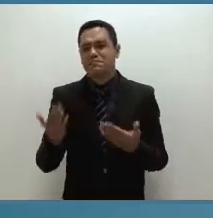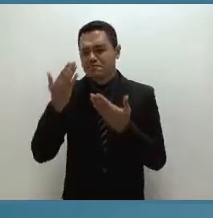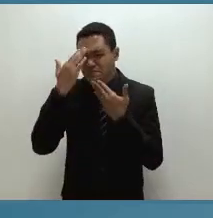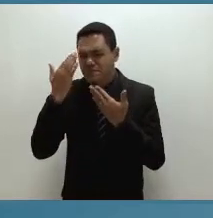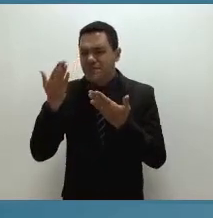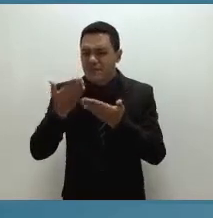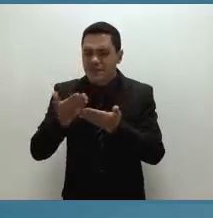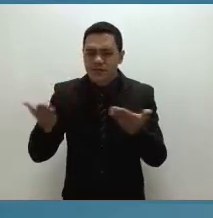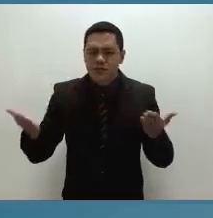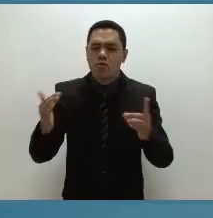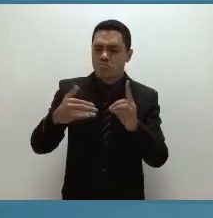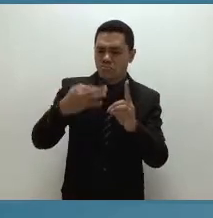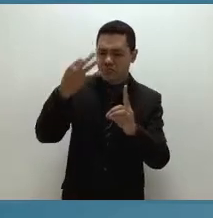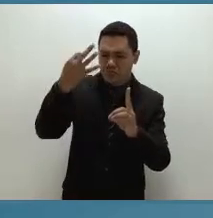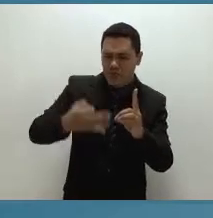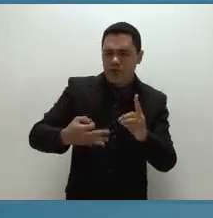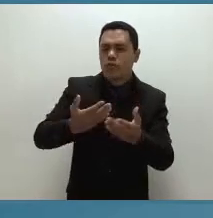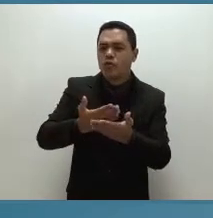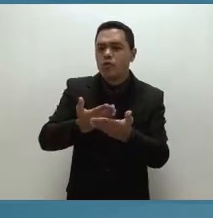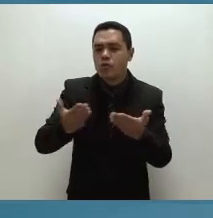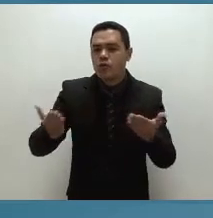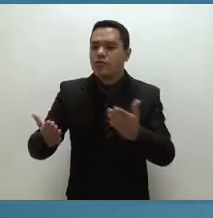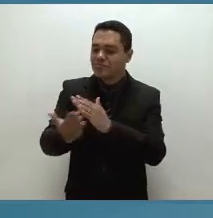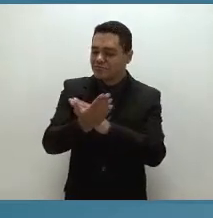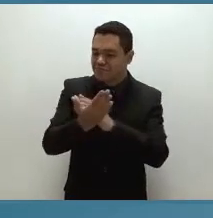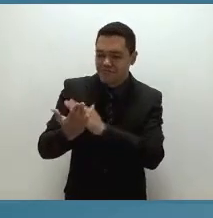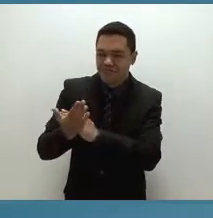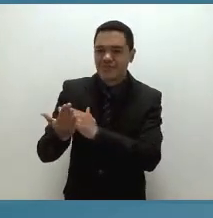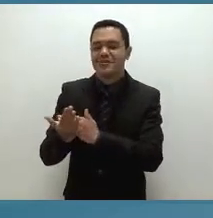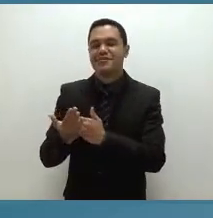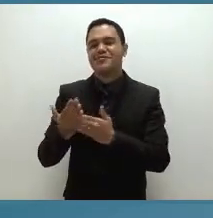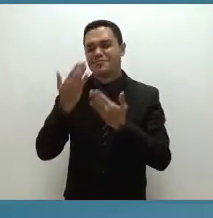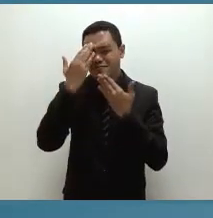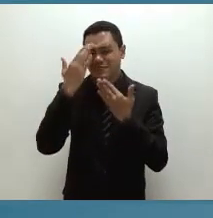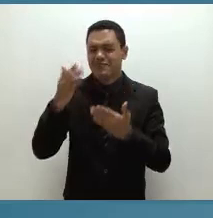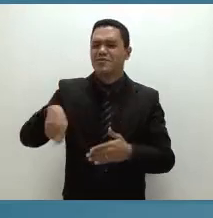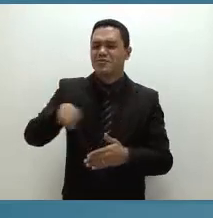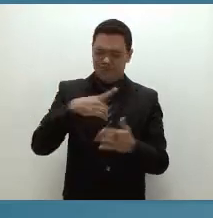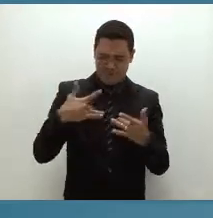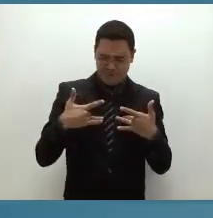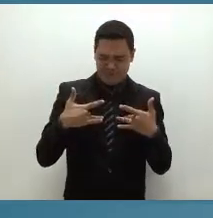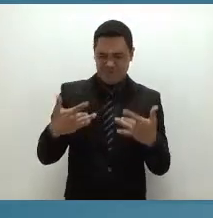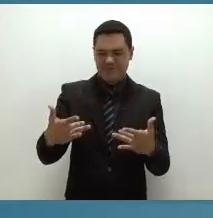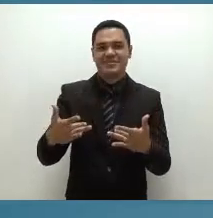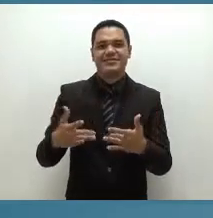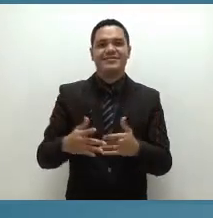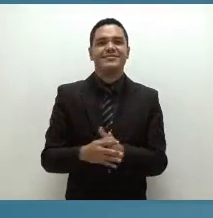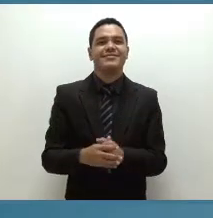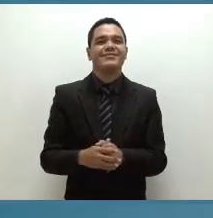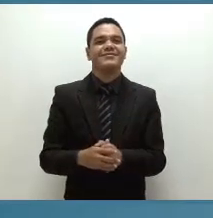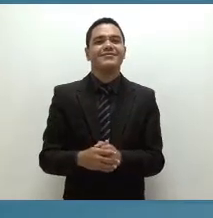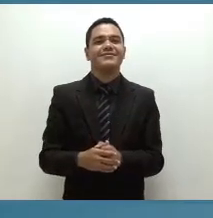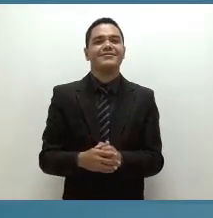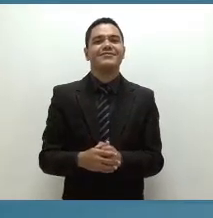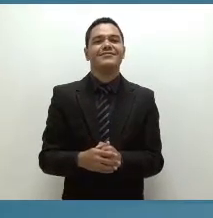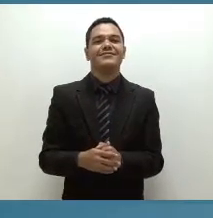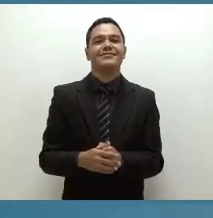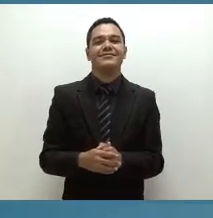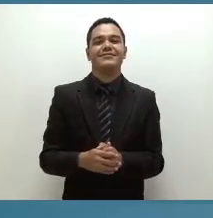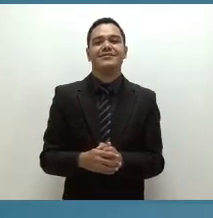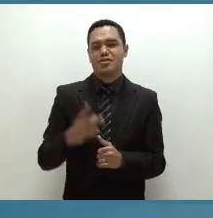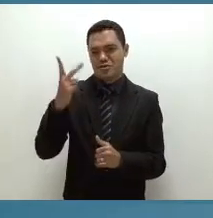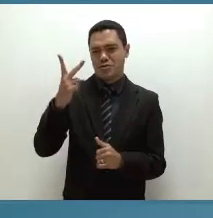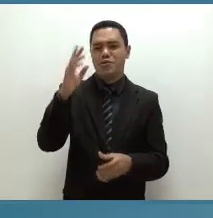aqui. Muito obrigado, nós estamos sempre à disposição e dizer que nós teremos o segundo